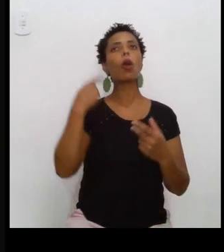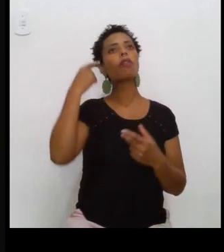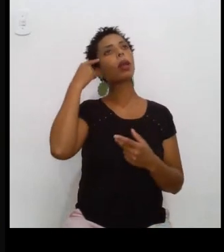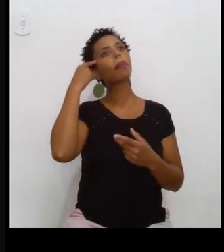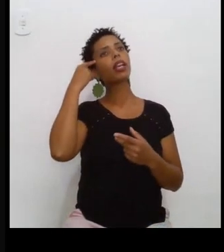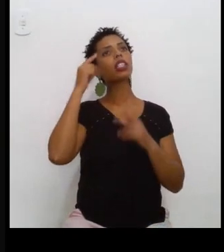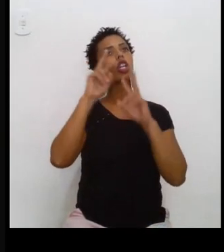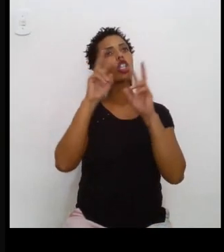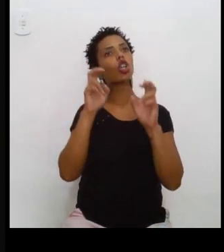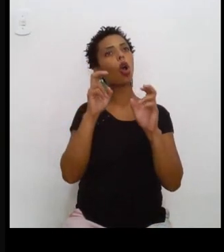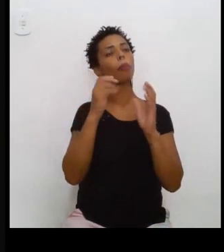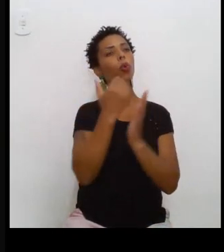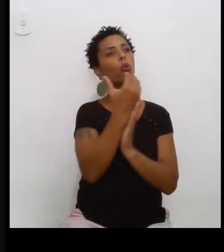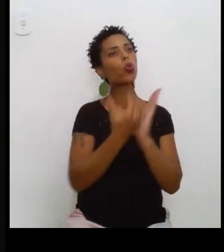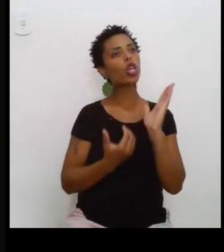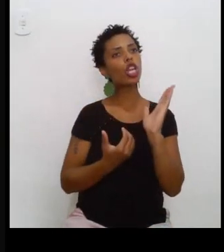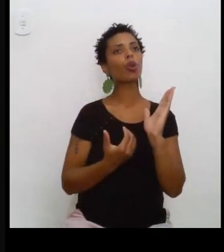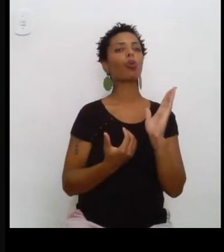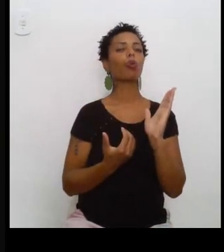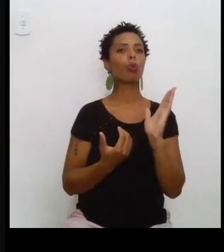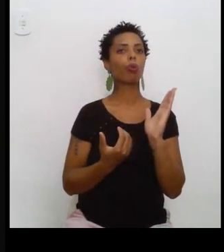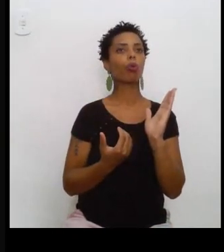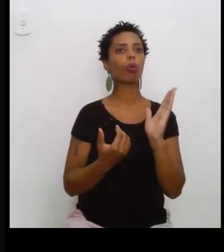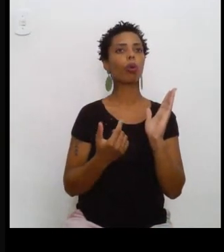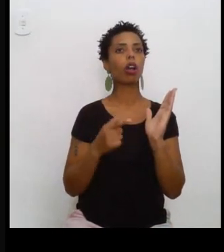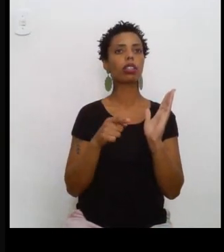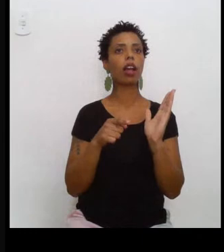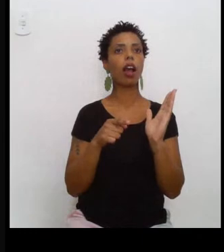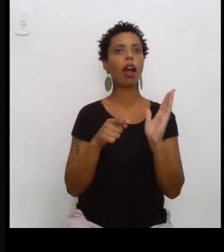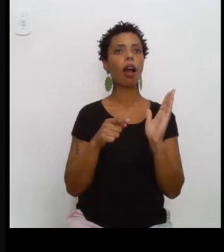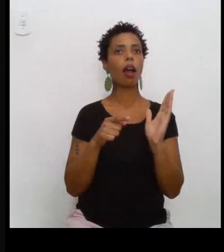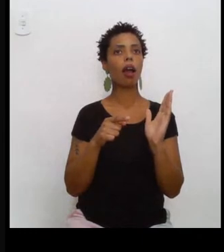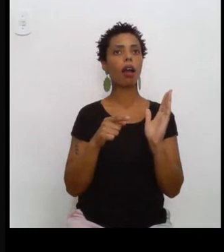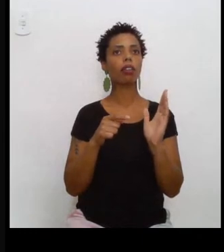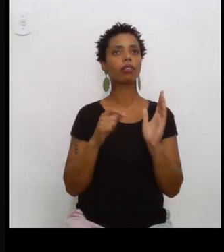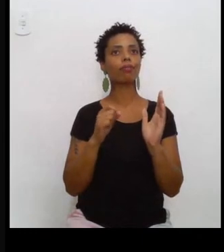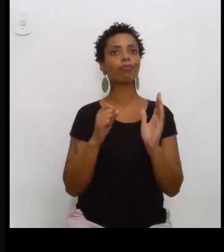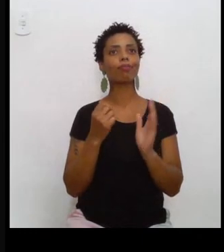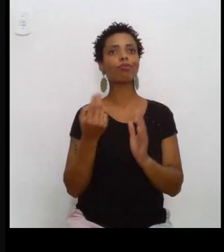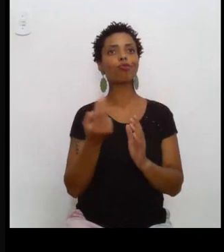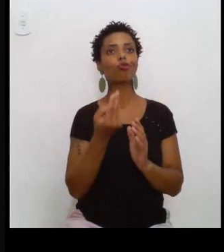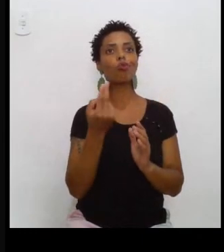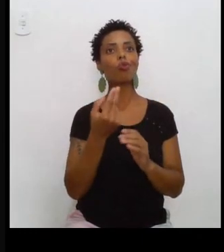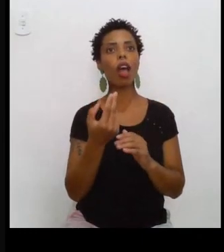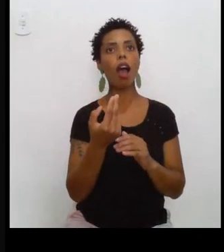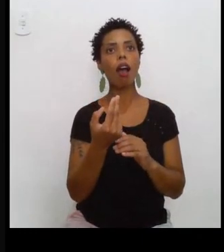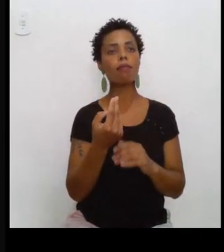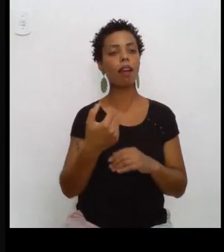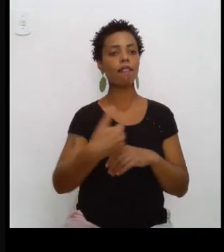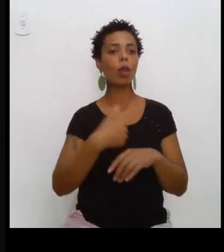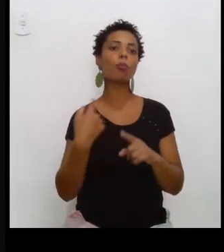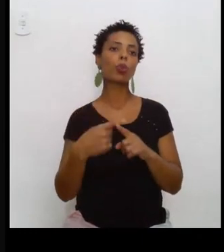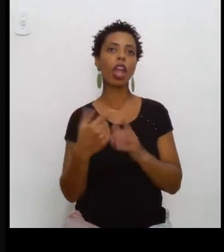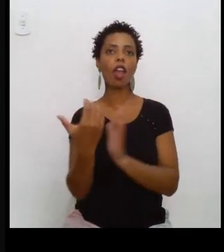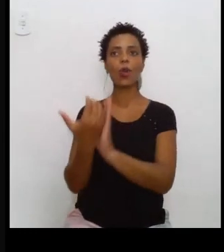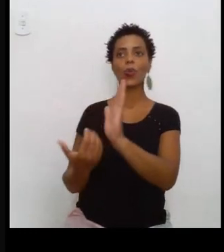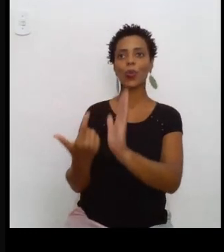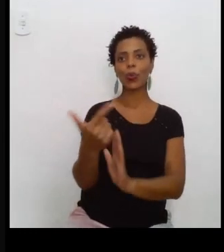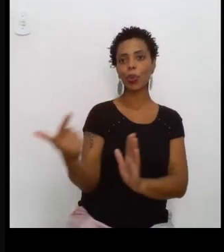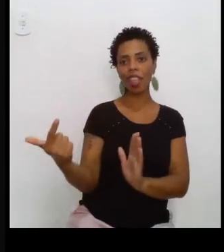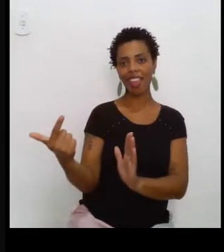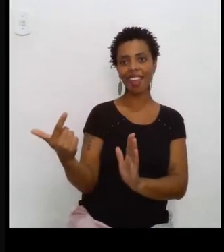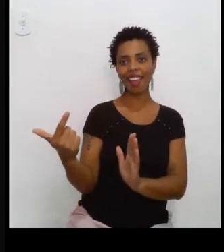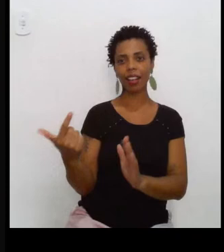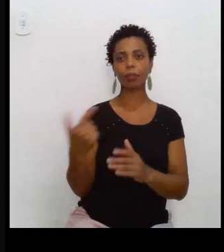possibilidade de presença de um não curricular e eu